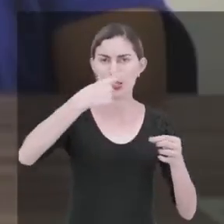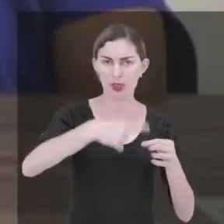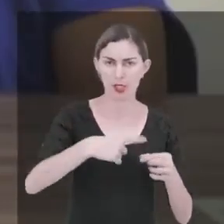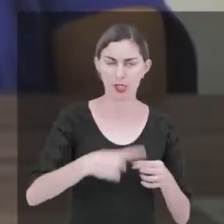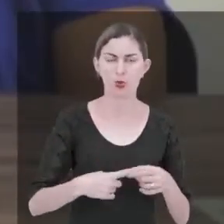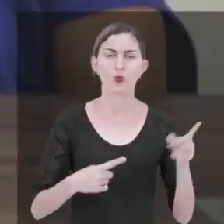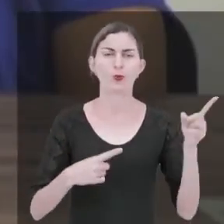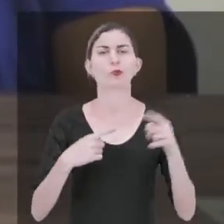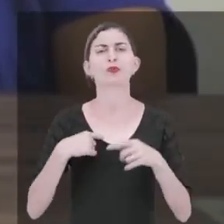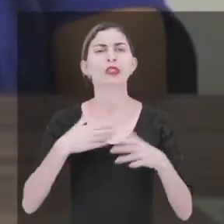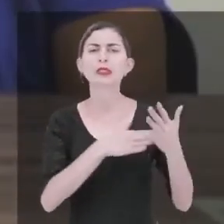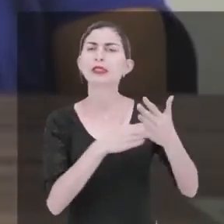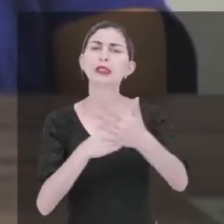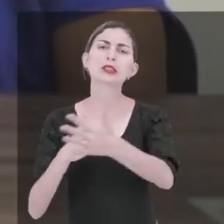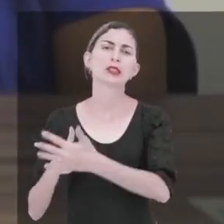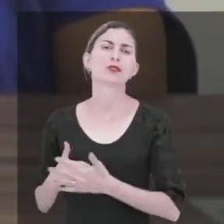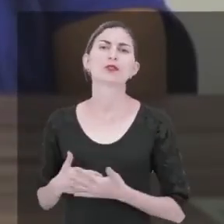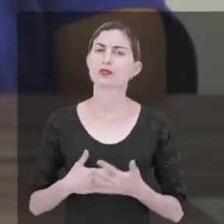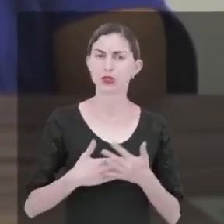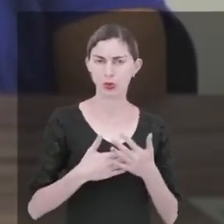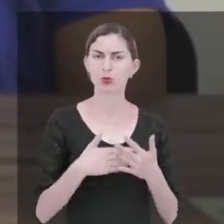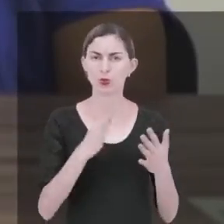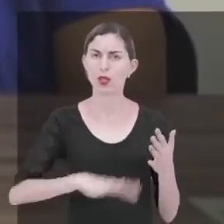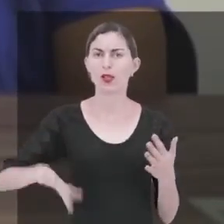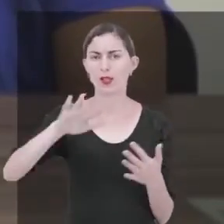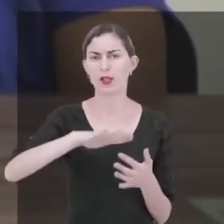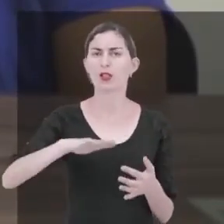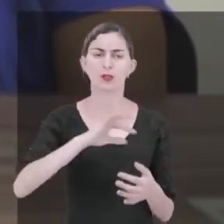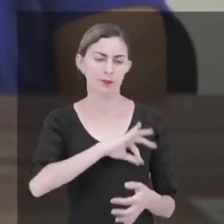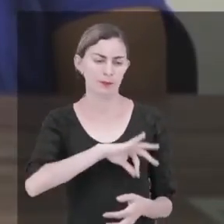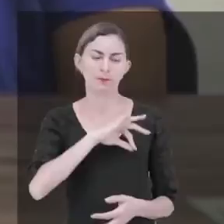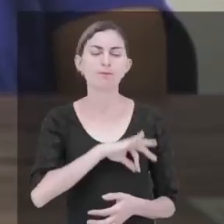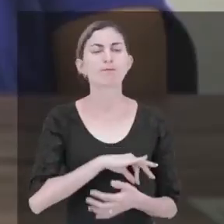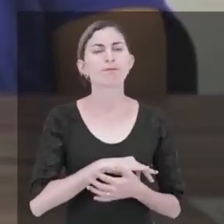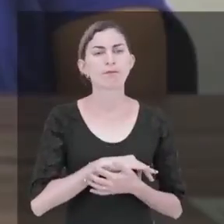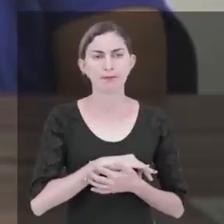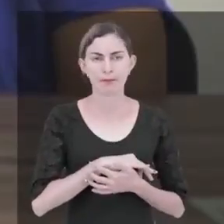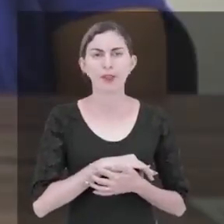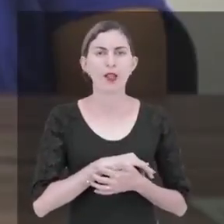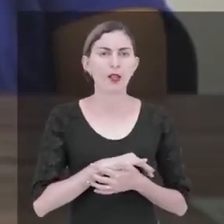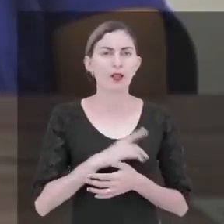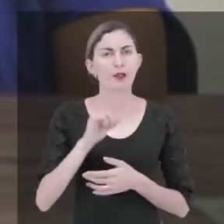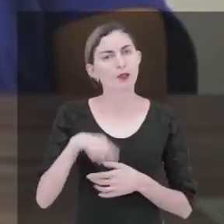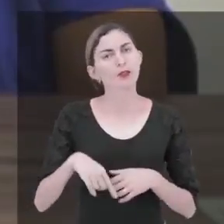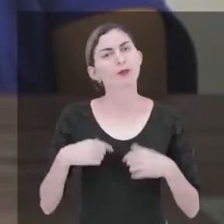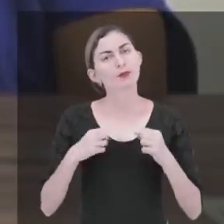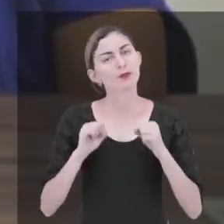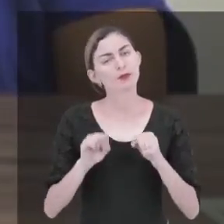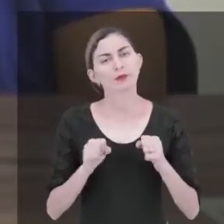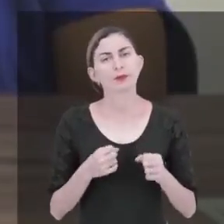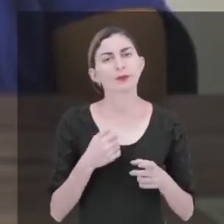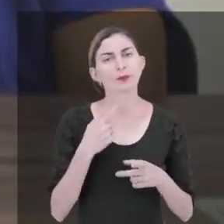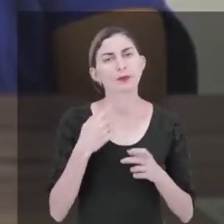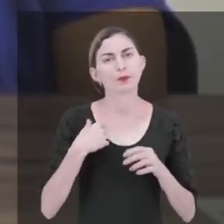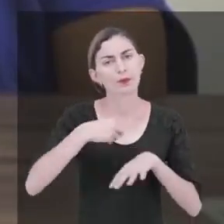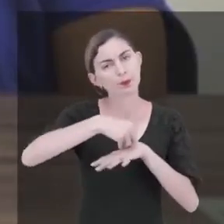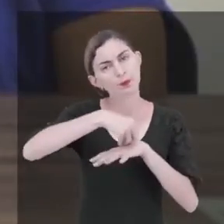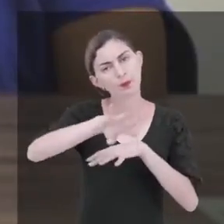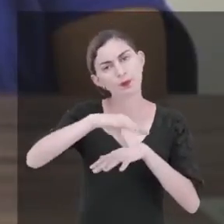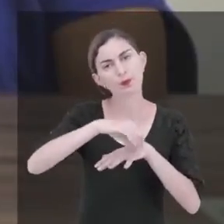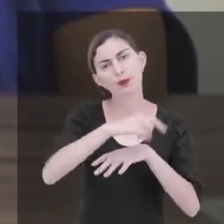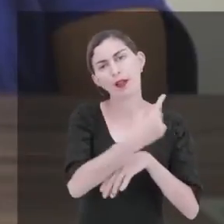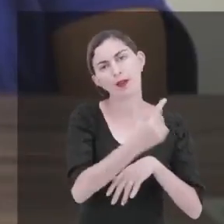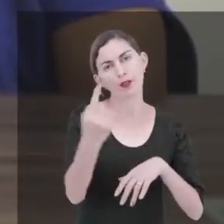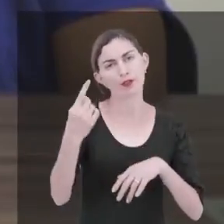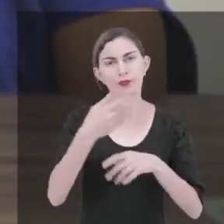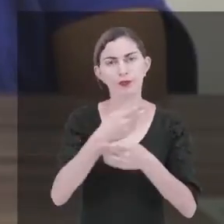presentes. Os desafios que nós enfrentamos na área de remuneração, nós podemos